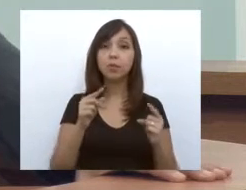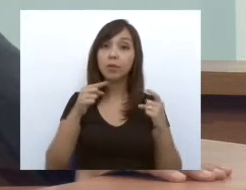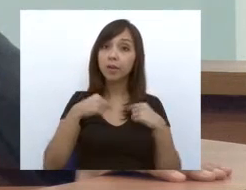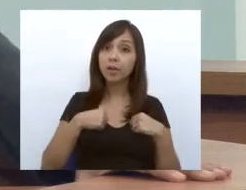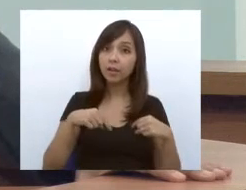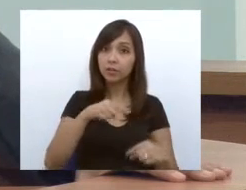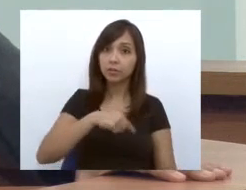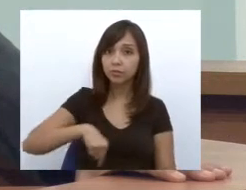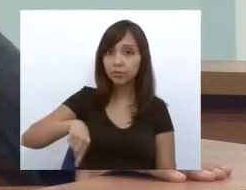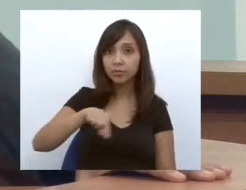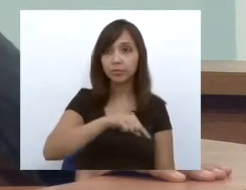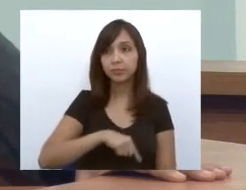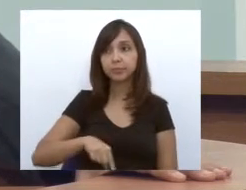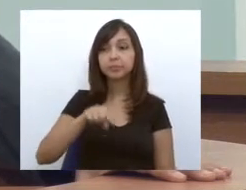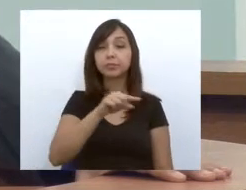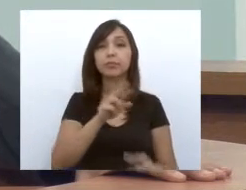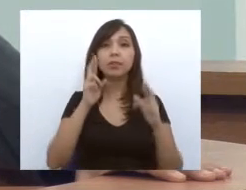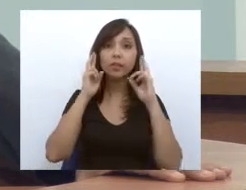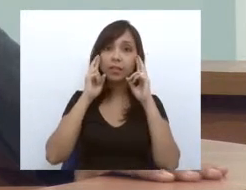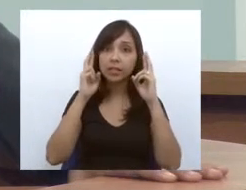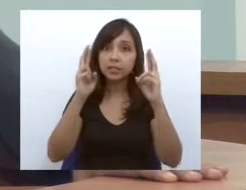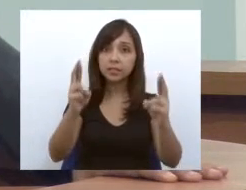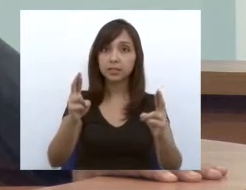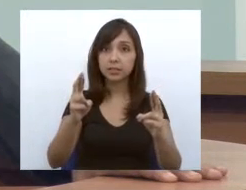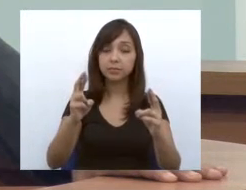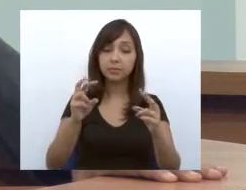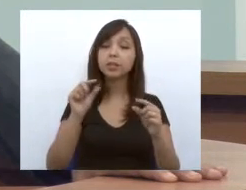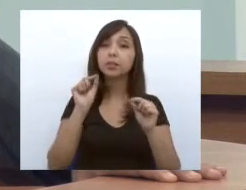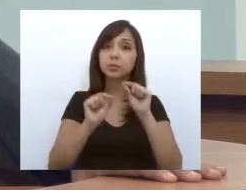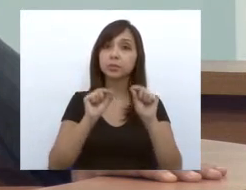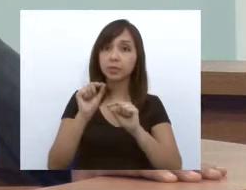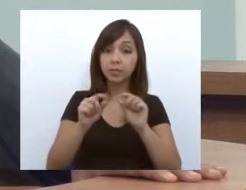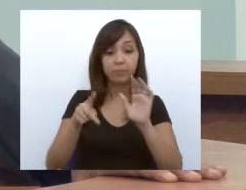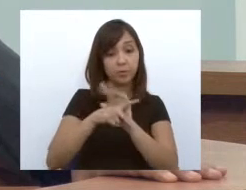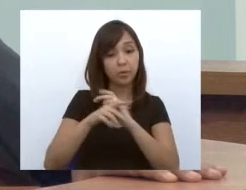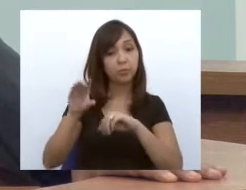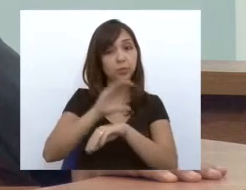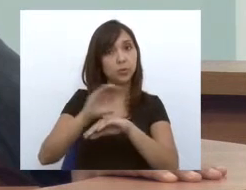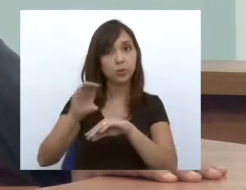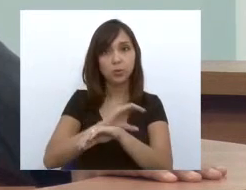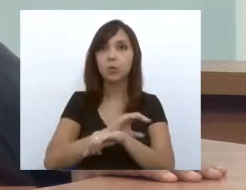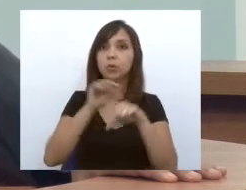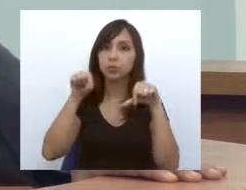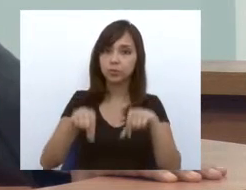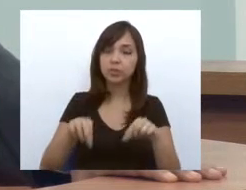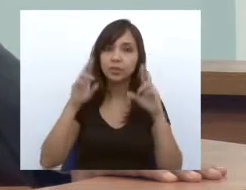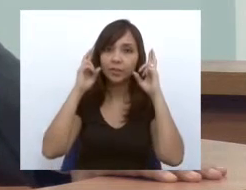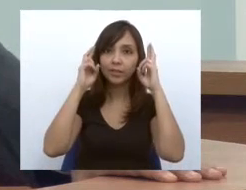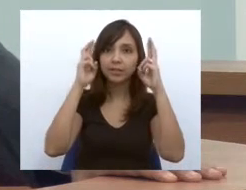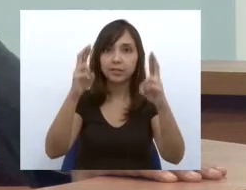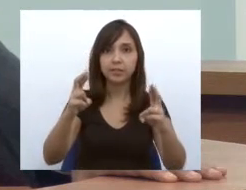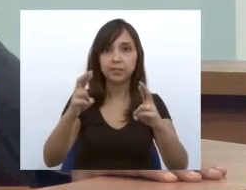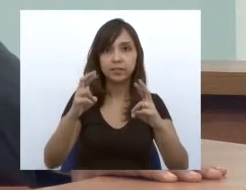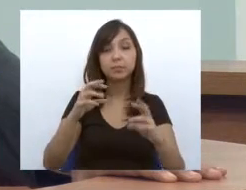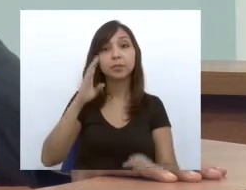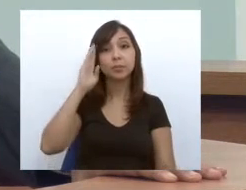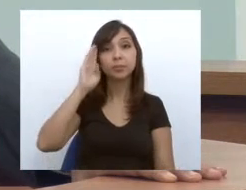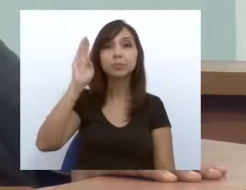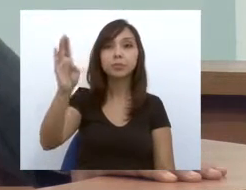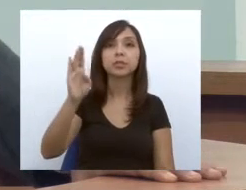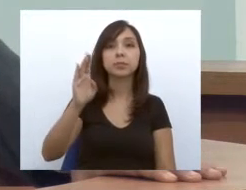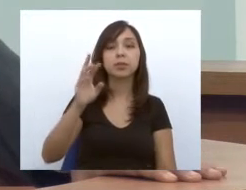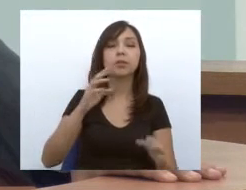nós colocarmos respeito a um princípio constitucional, respeito ao princípio